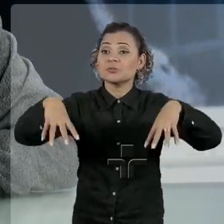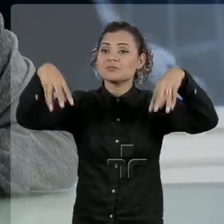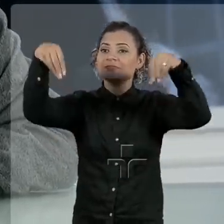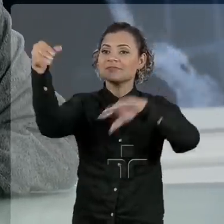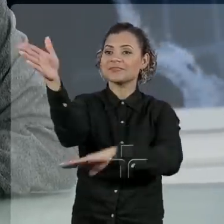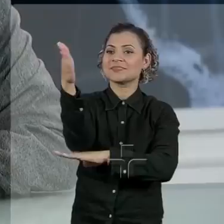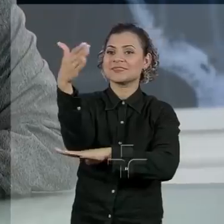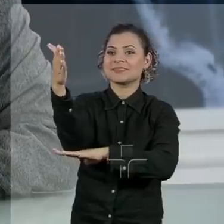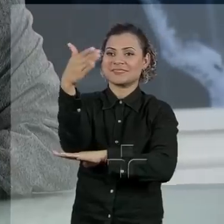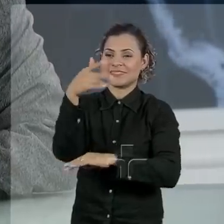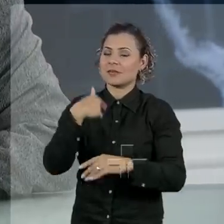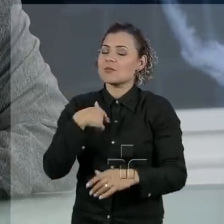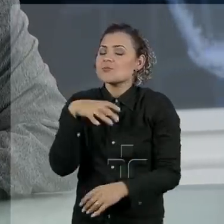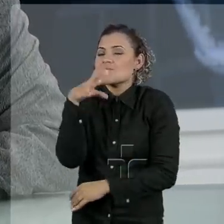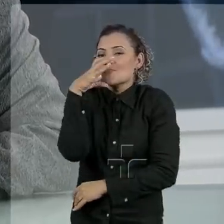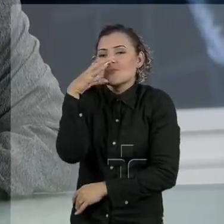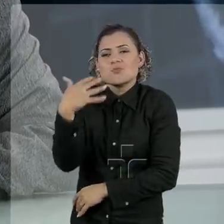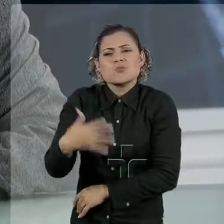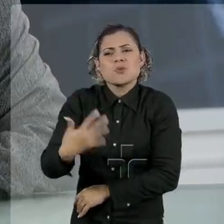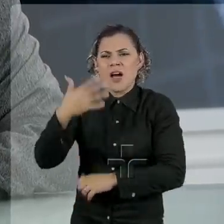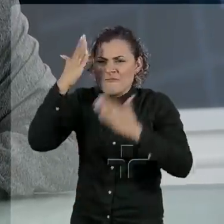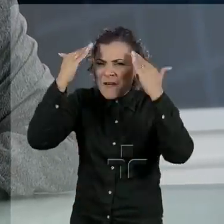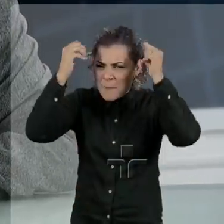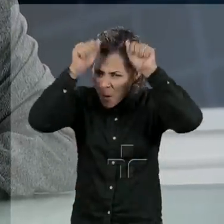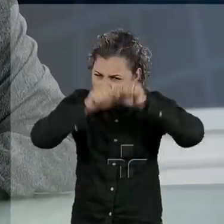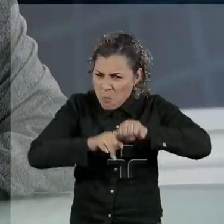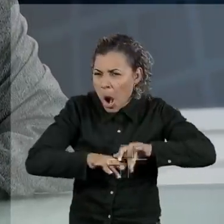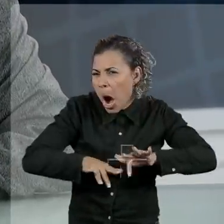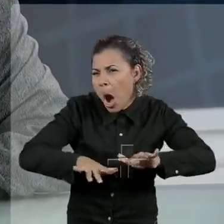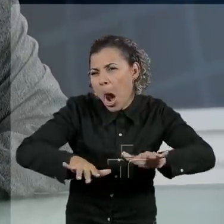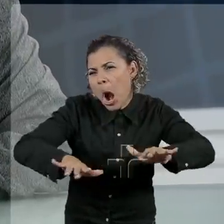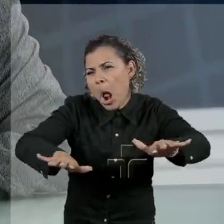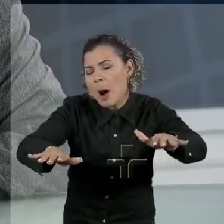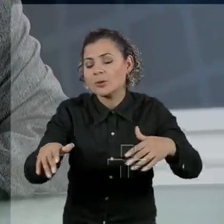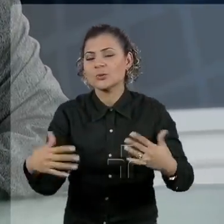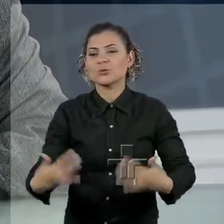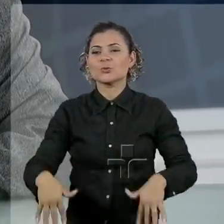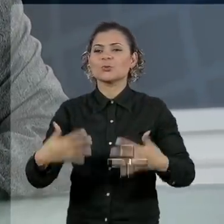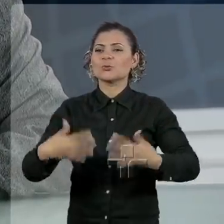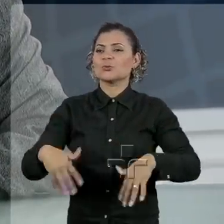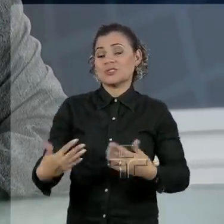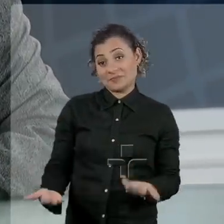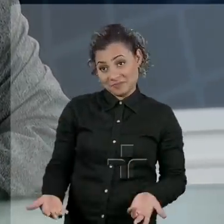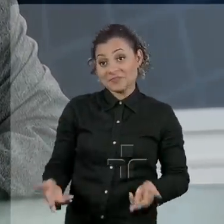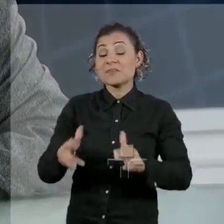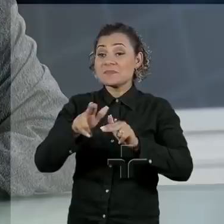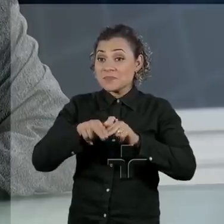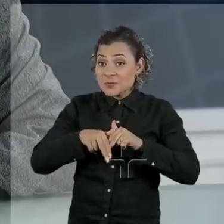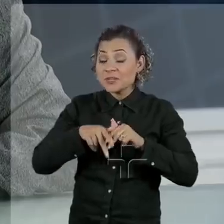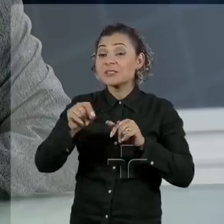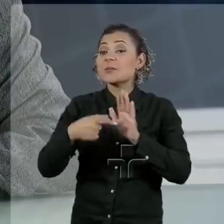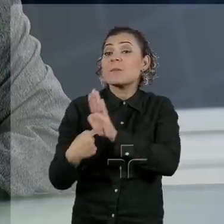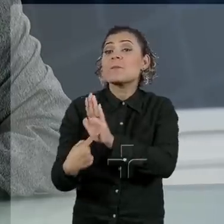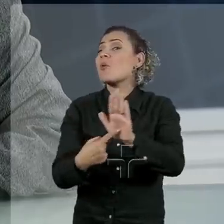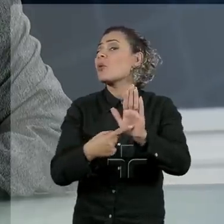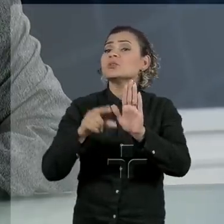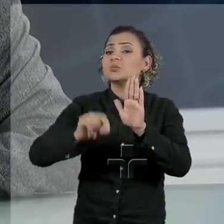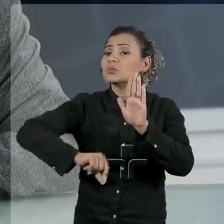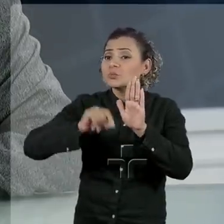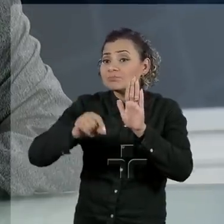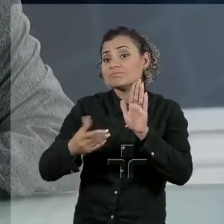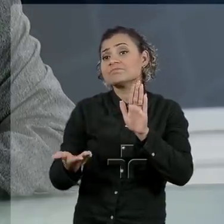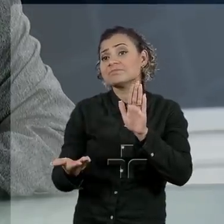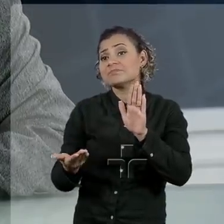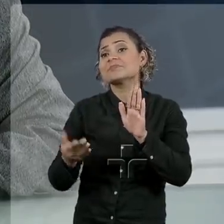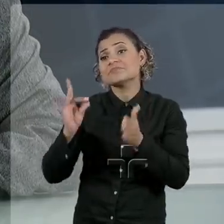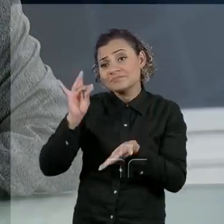no MIS, que foi assim, um sucesso estrondoso, né? O que mostra